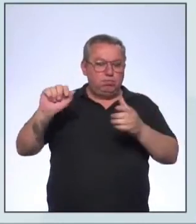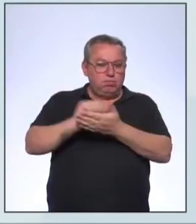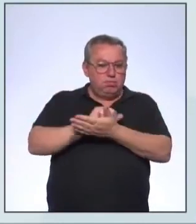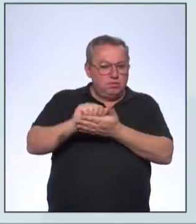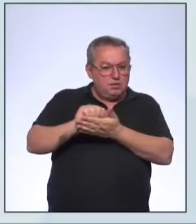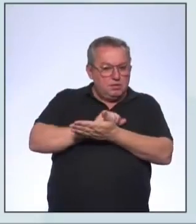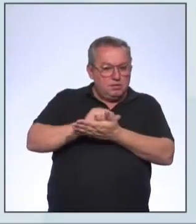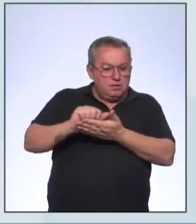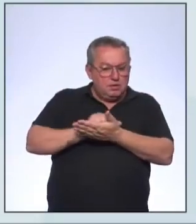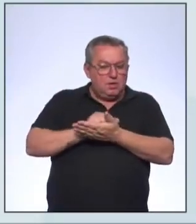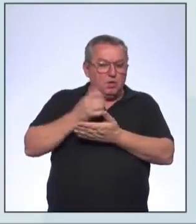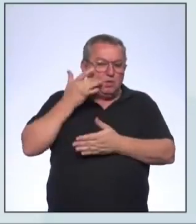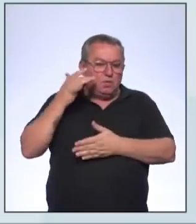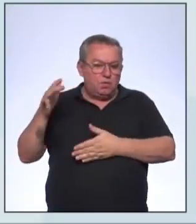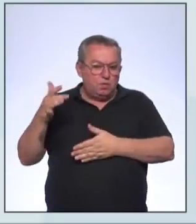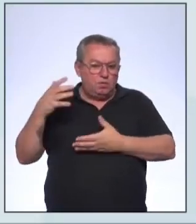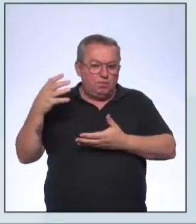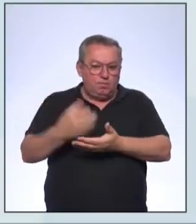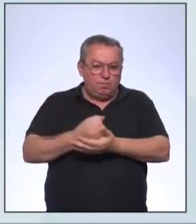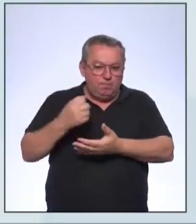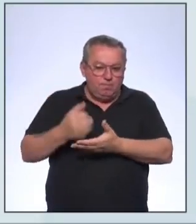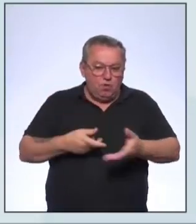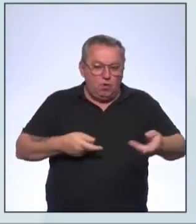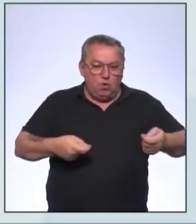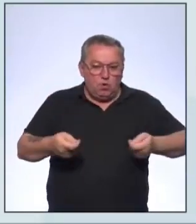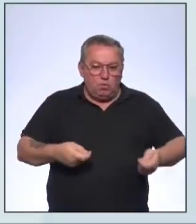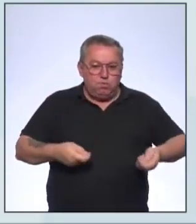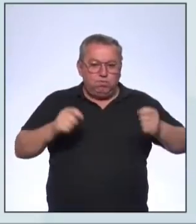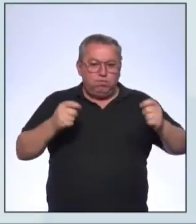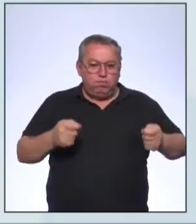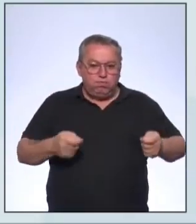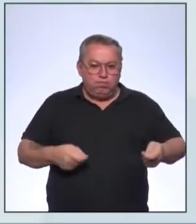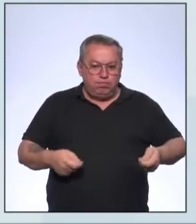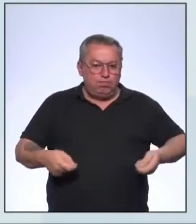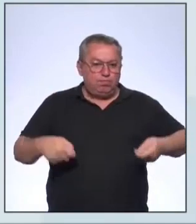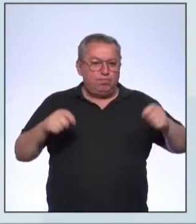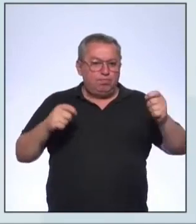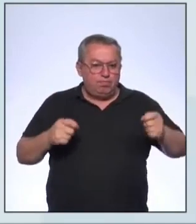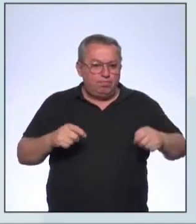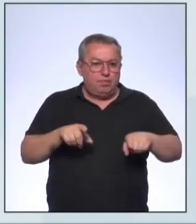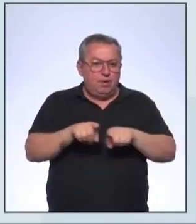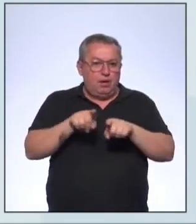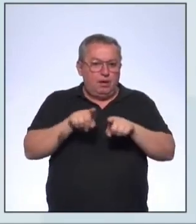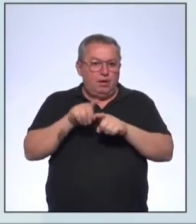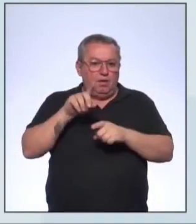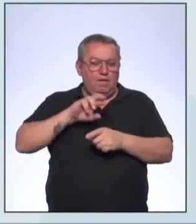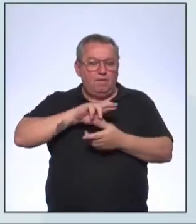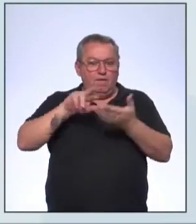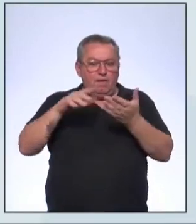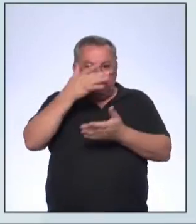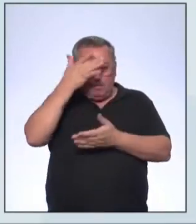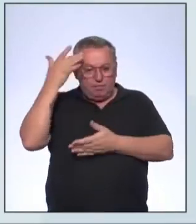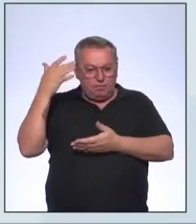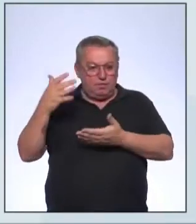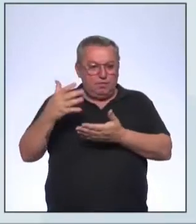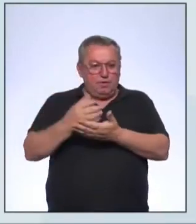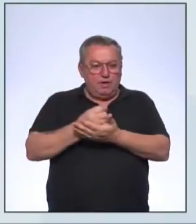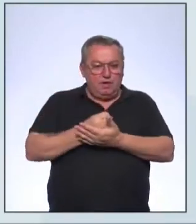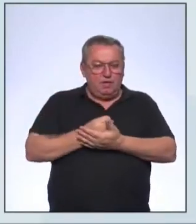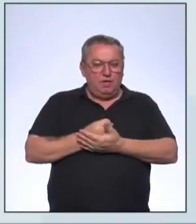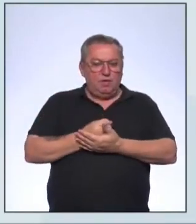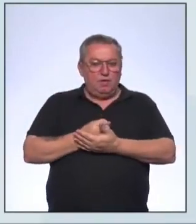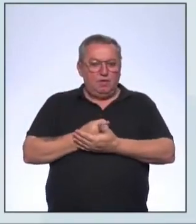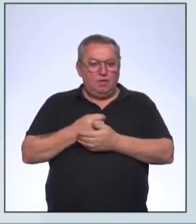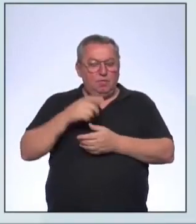do ouro, né, através da extração, que nós denominamos a extração de aluvião. Então, várias pessoas aí, principalmente